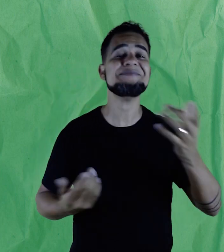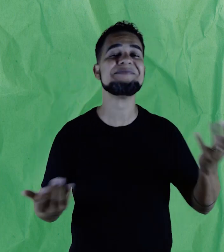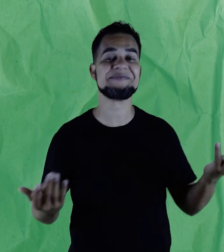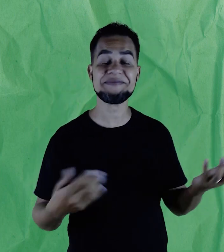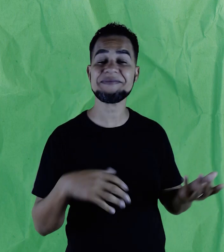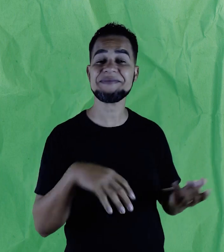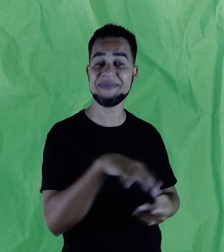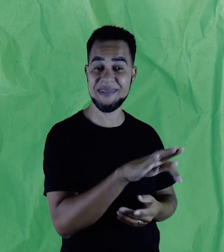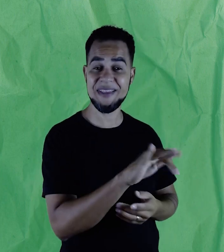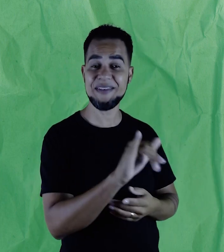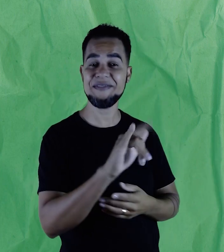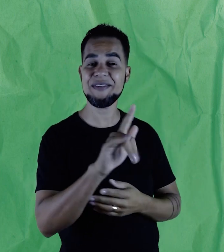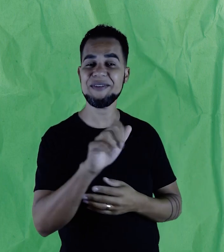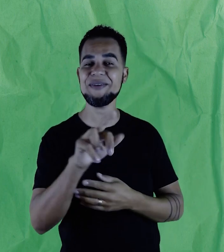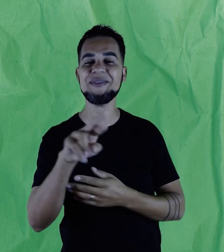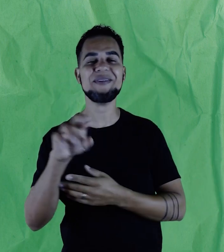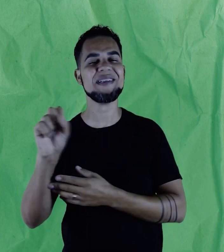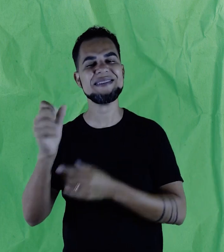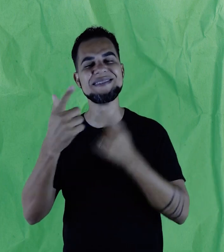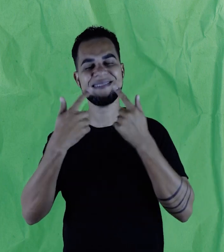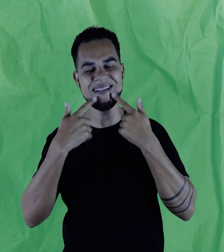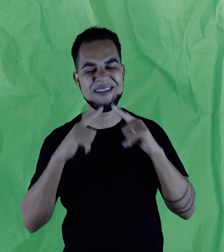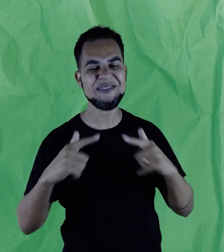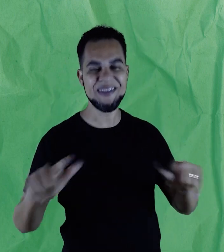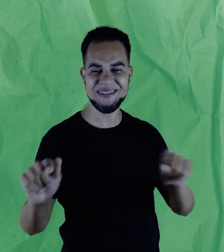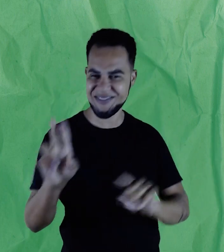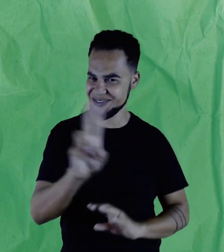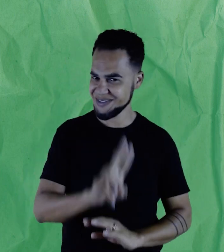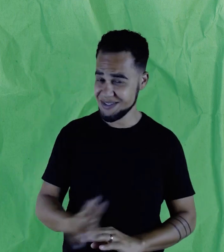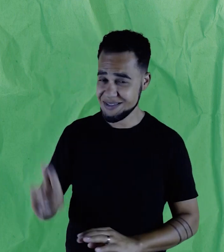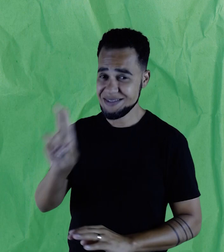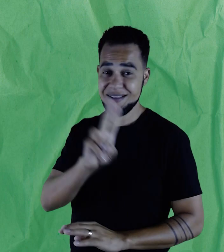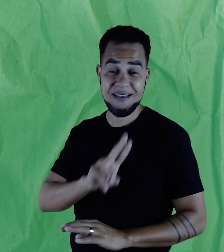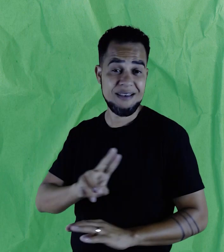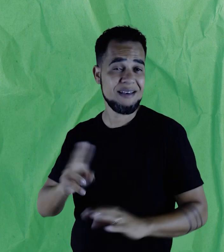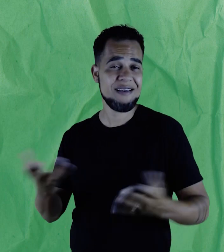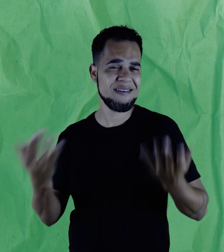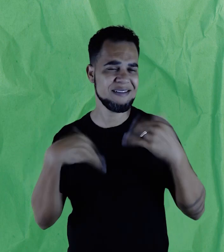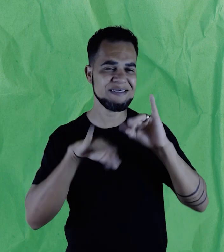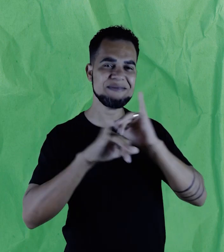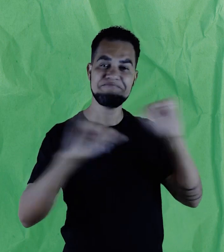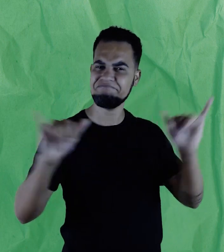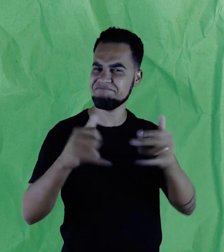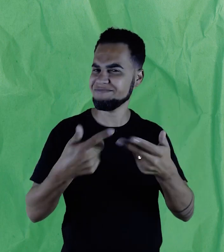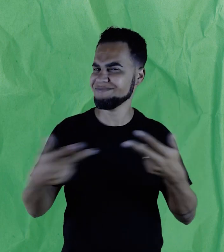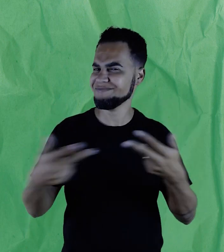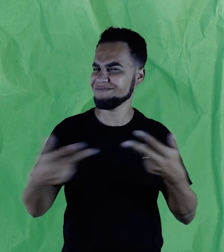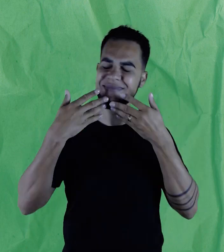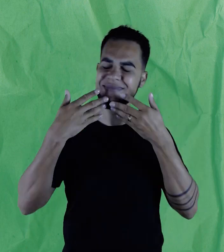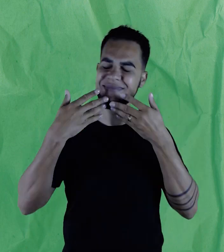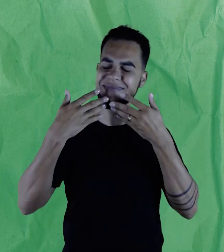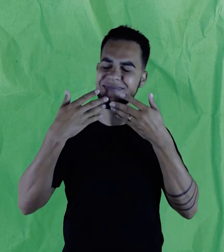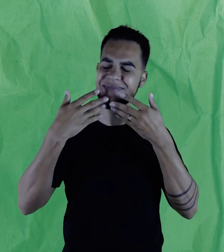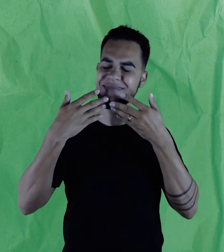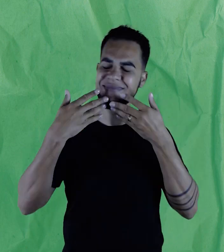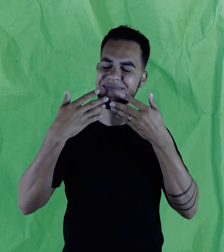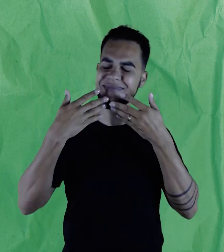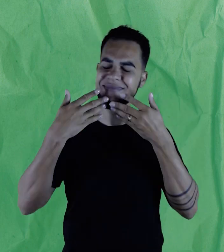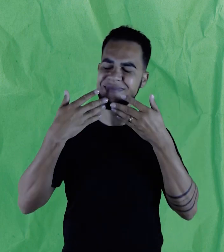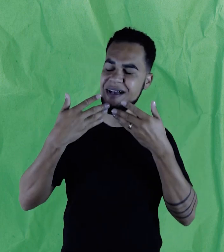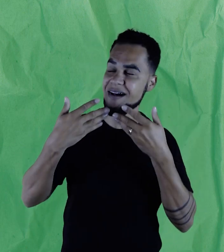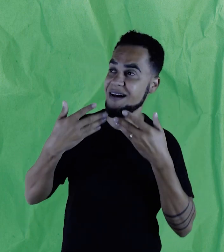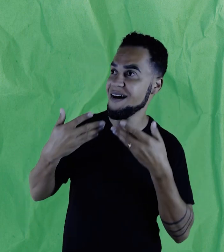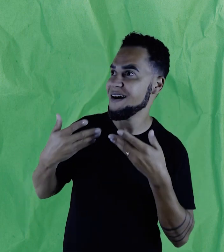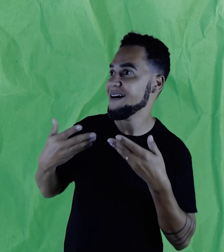Figuras de linguagem eu vou usar pra dizer coisas bonitas e te